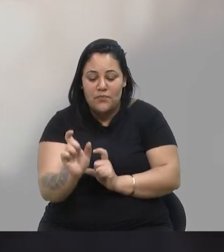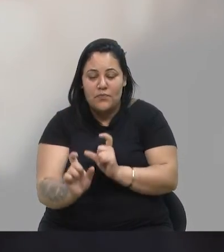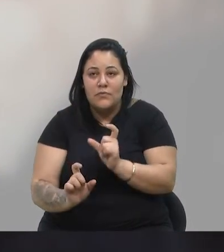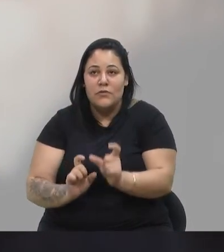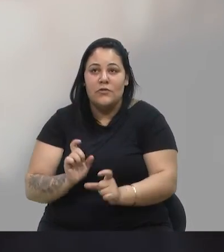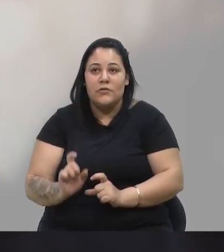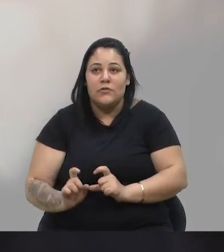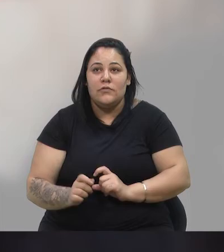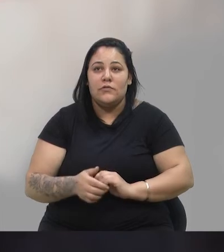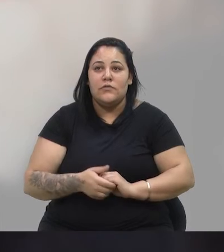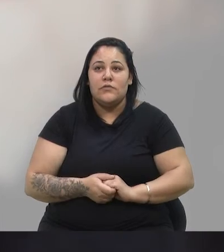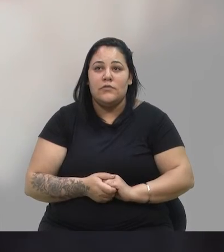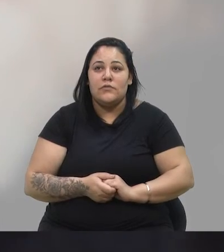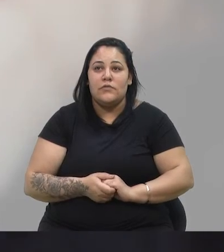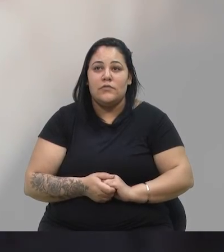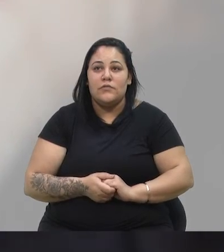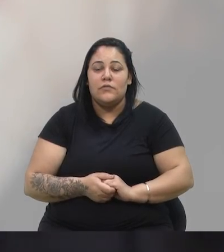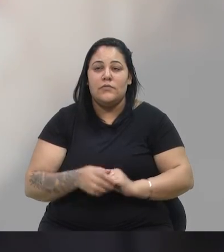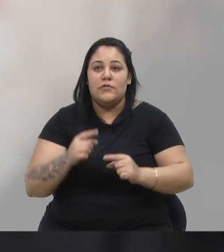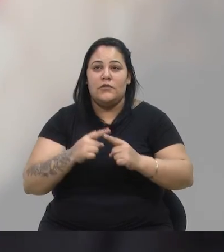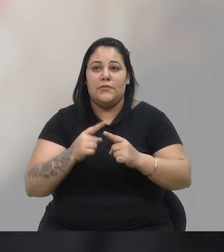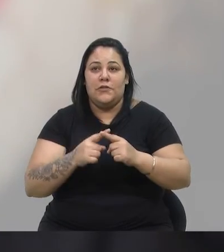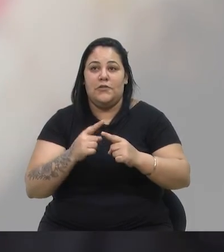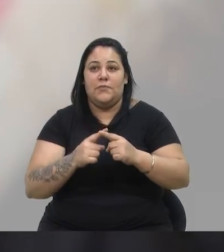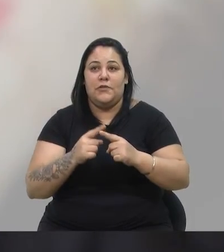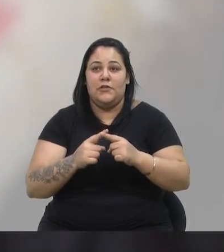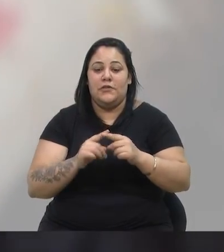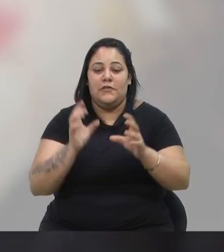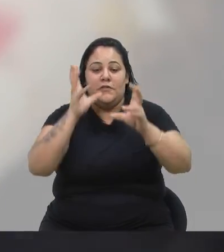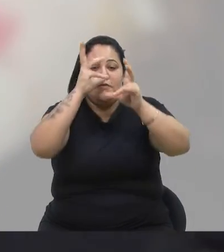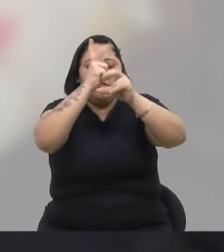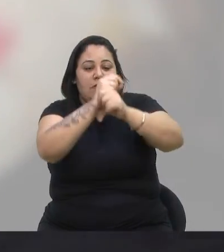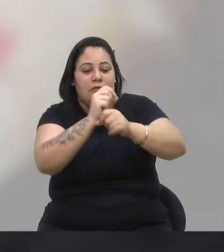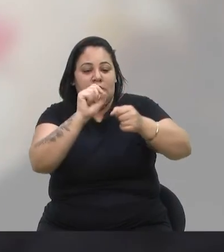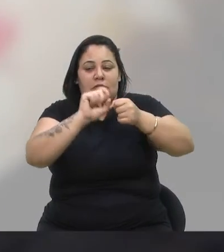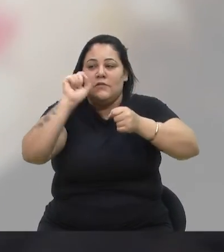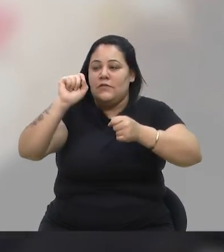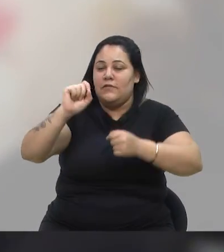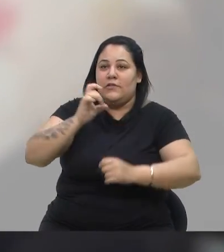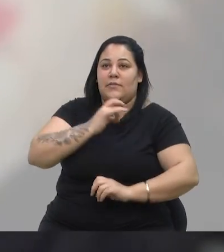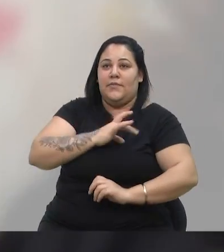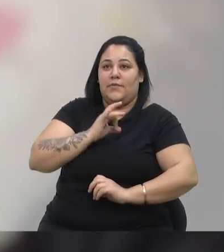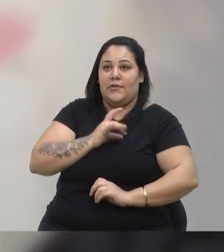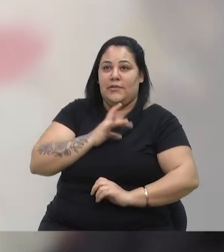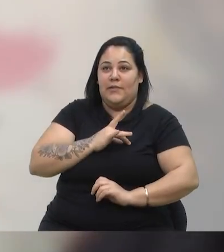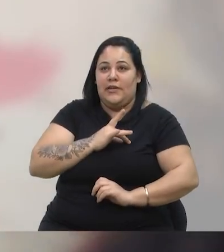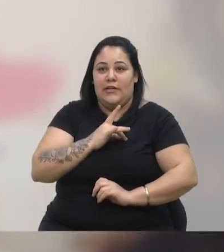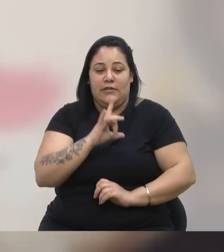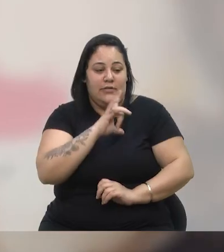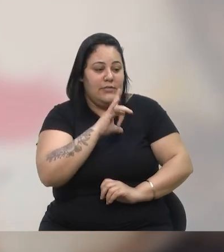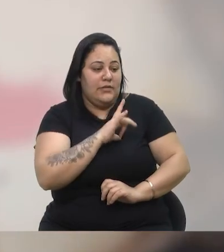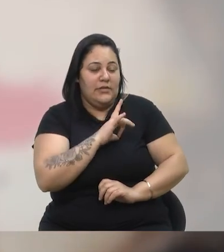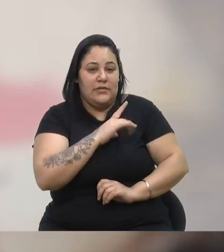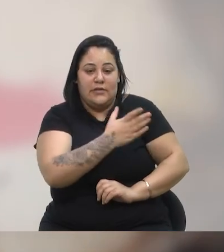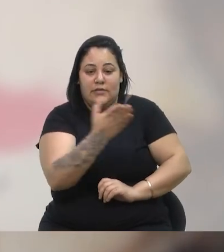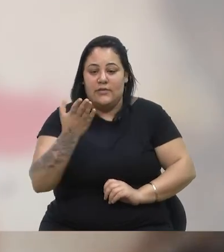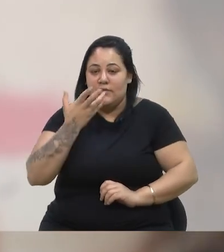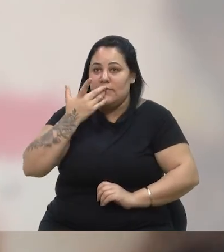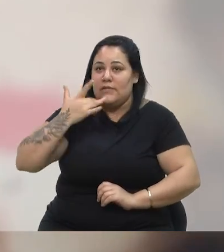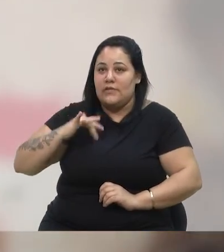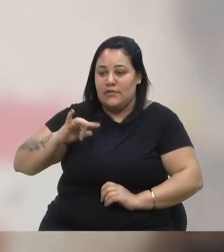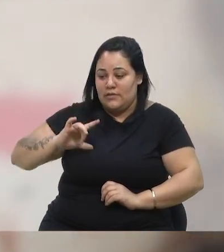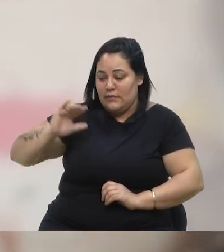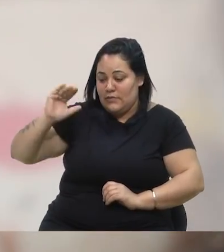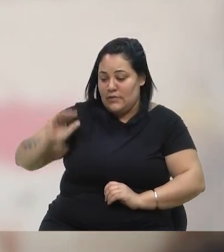Tipo assim, foi umas histórias que eu mais gostei aqui na minha vida toda. Porque eu nunca ouvi uma história assim